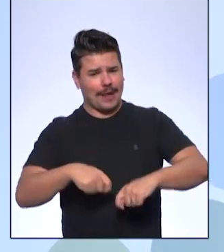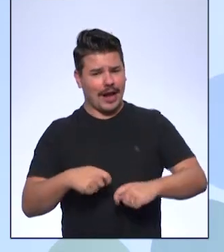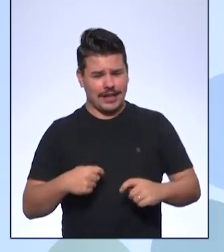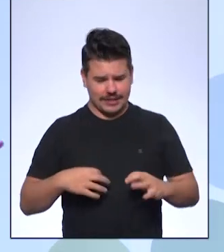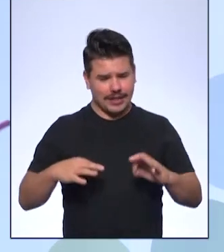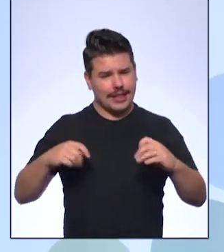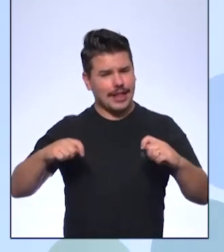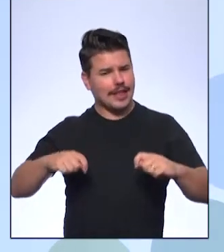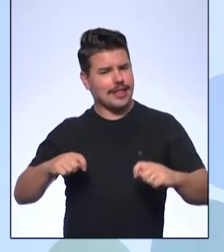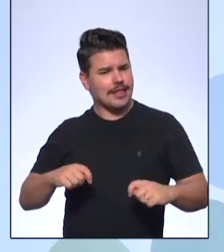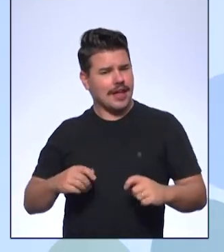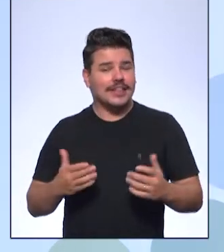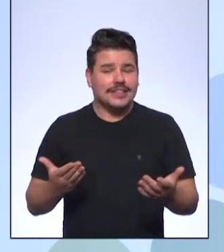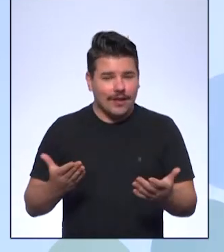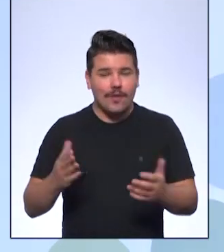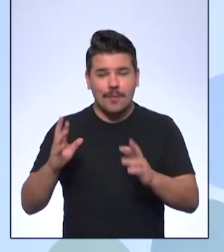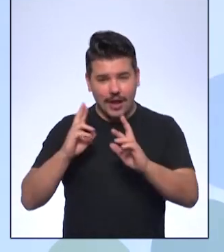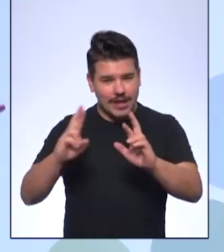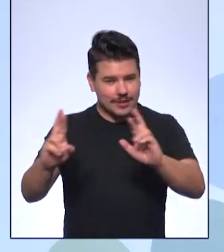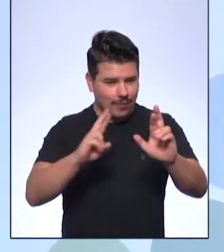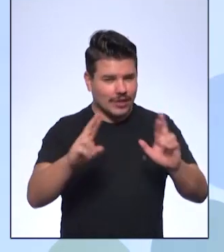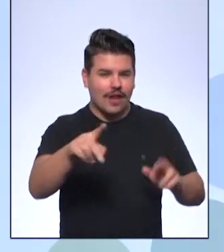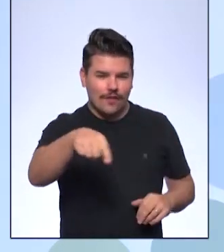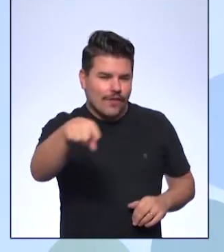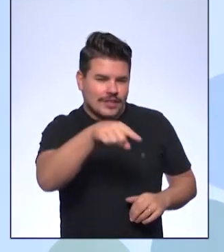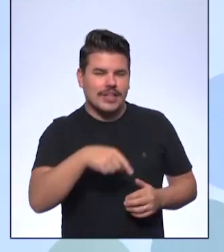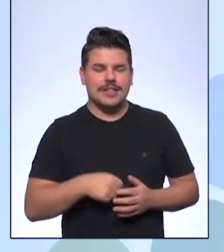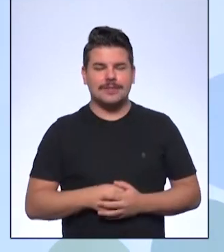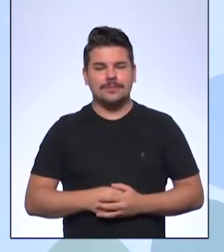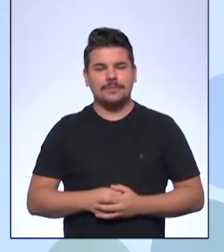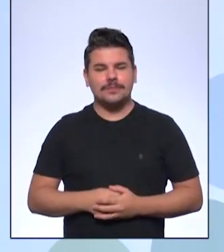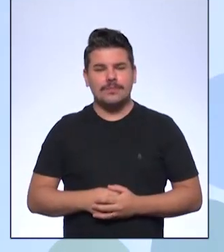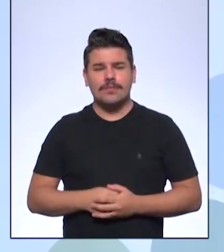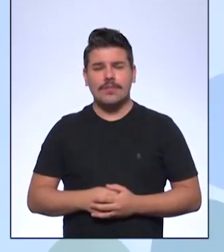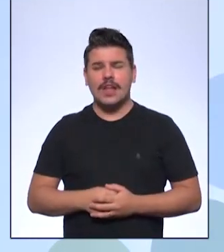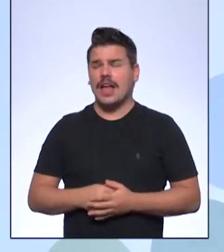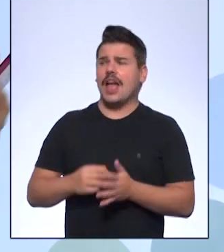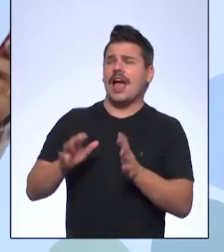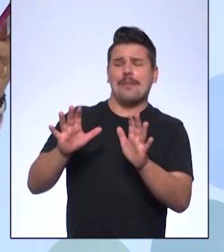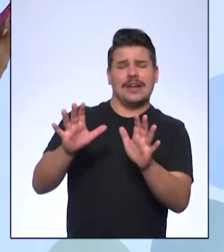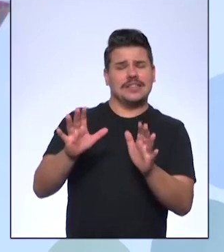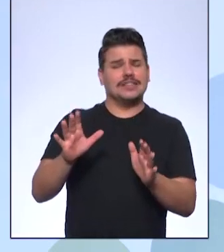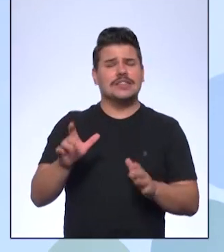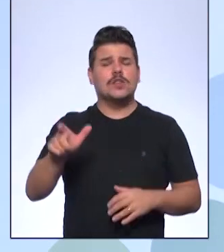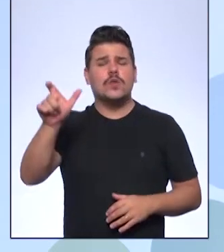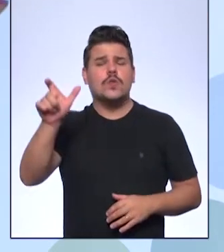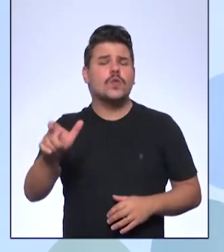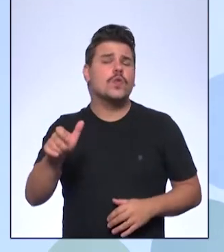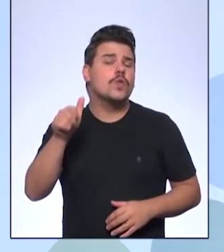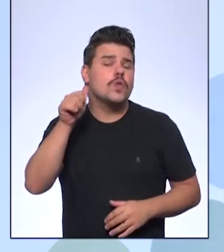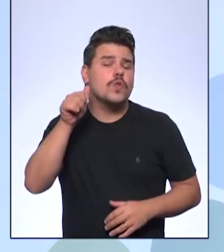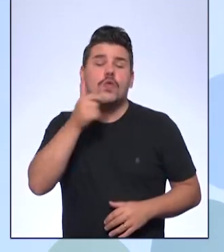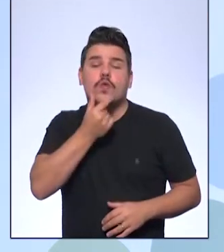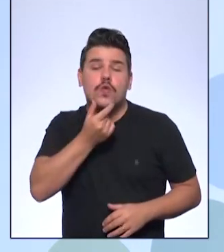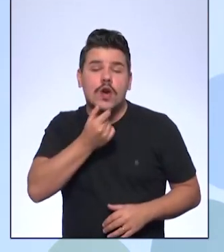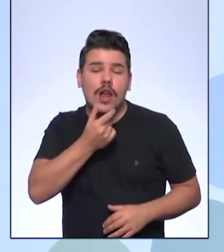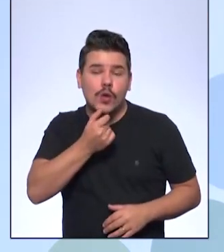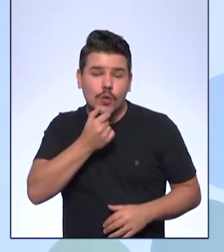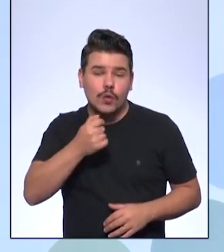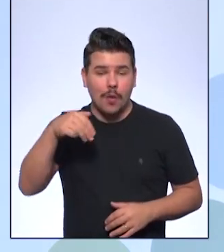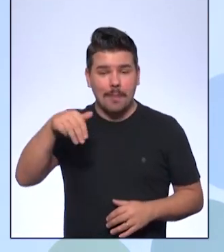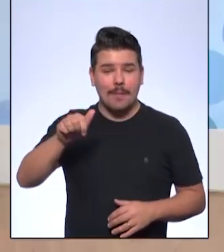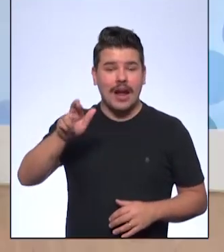tudo. Então, vamos para as respostas. Antes das respostas, professora Fabiana, o aluno Marcos Vinícius mandou o número de